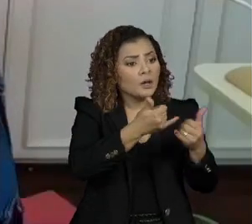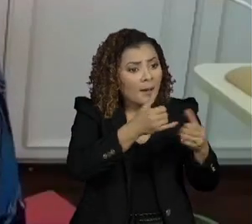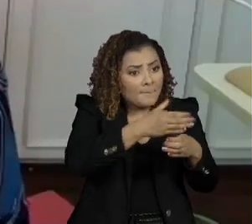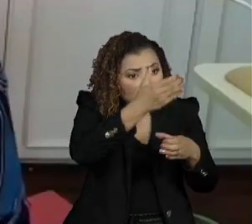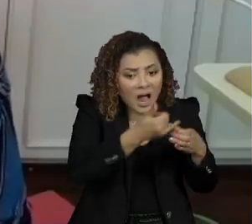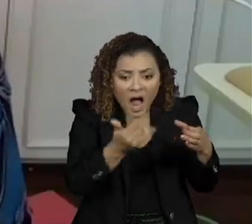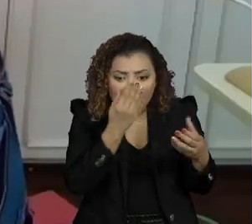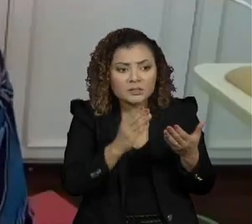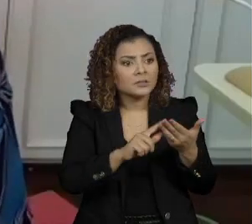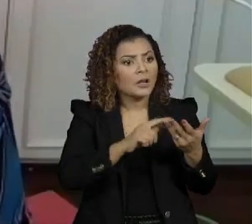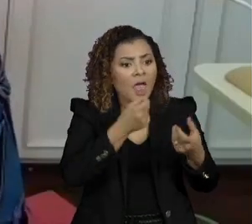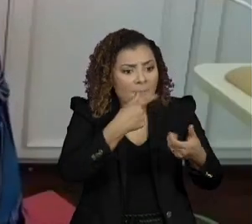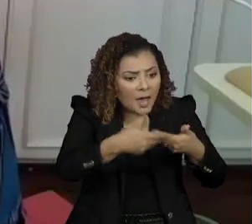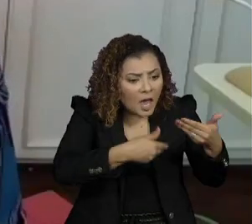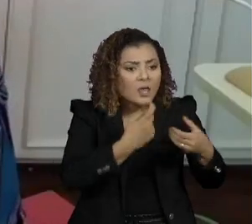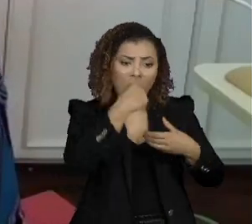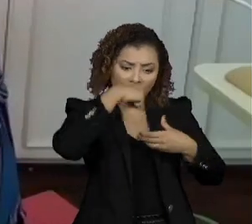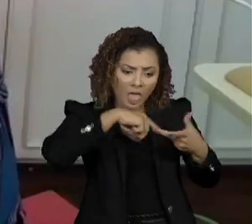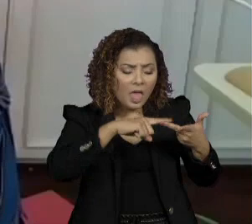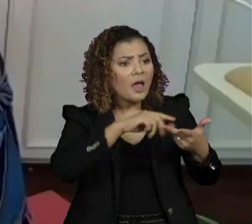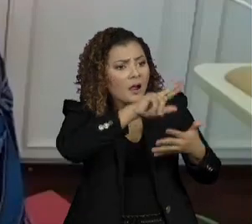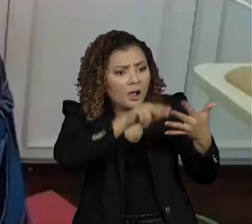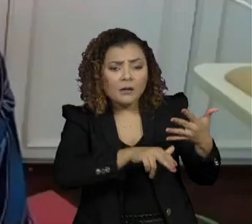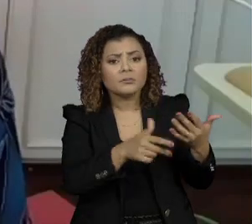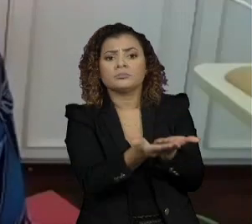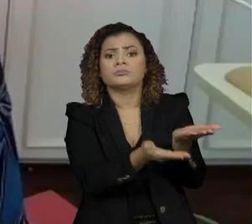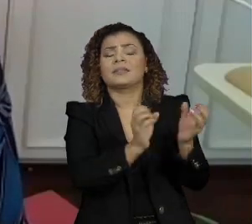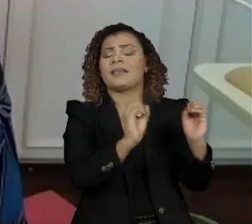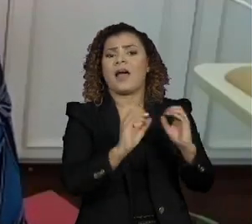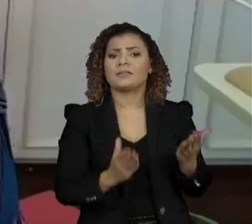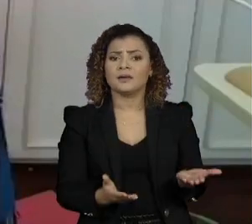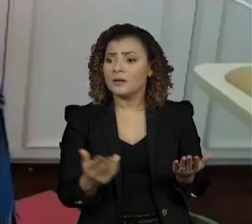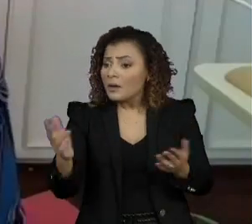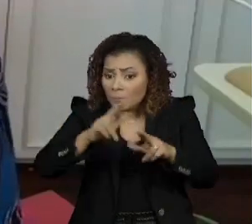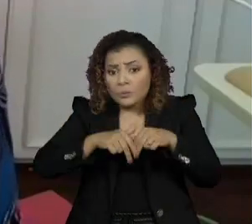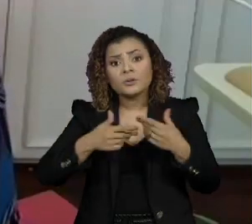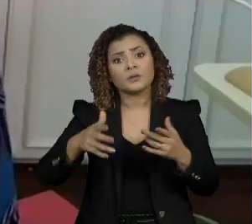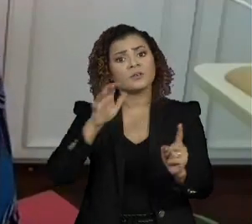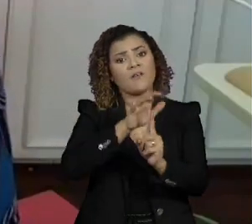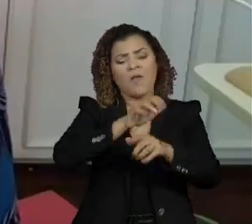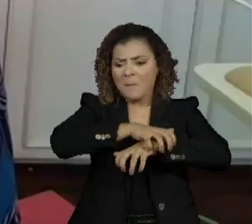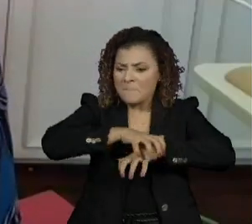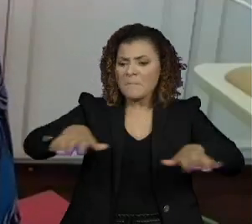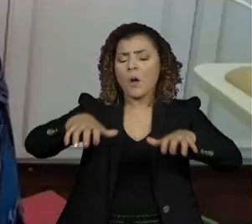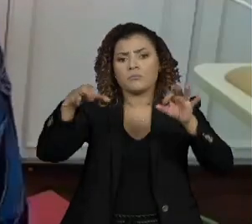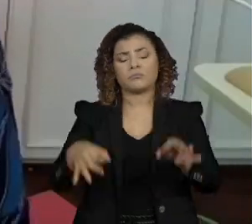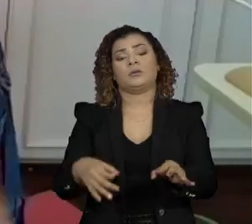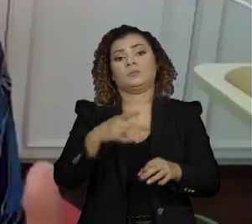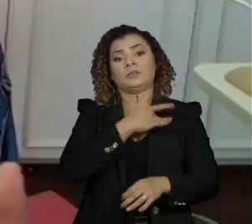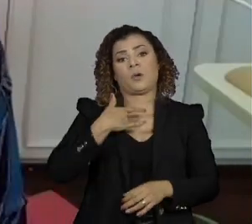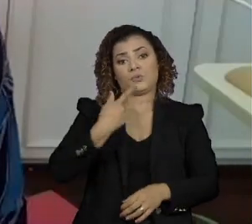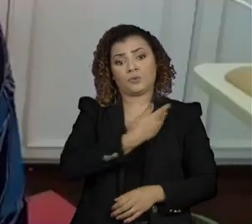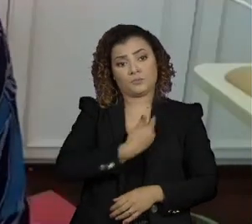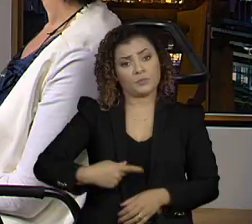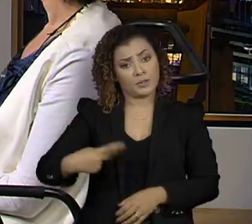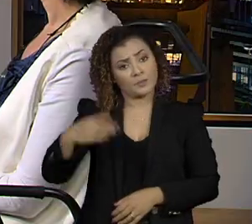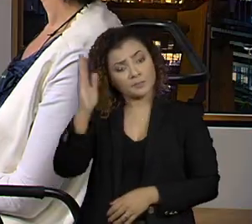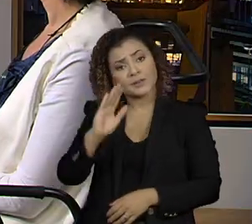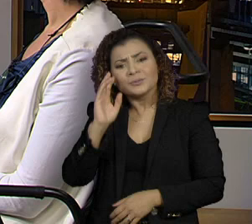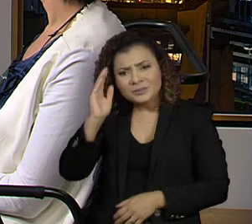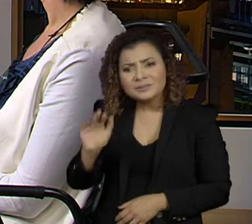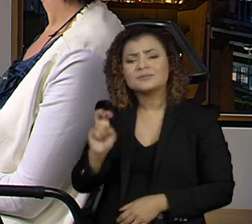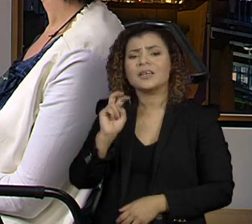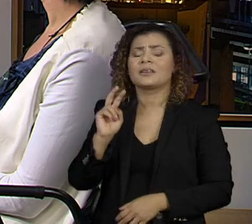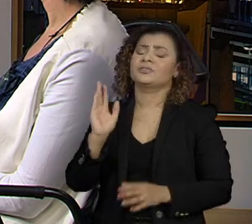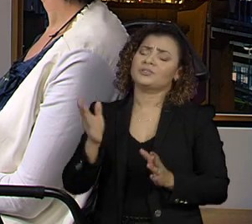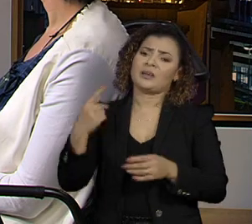serve como combustível para esses movimentos extremistas que agem contra a saúde pública no Brasil. A gente já sabe desde lá